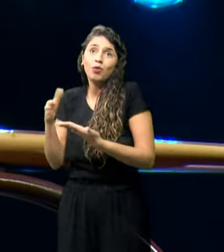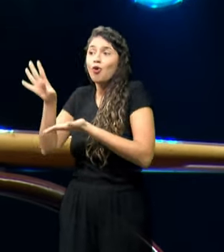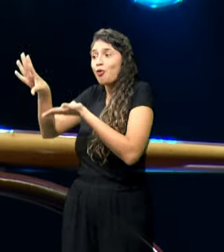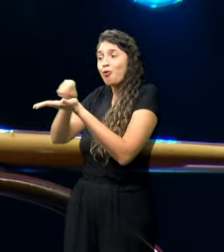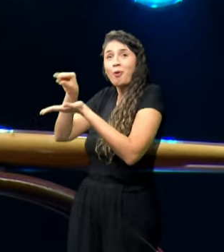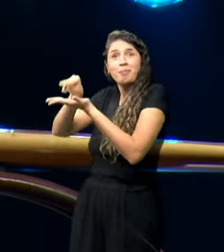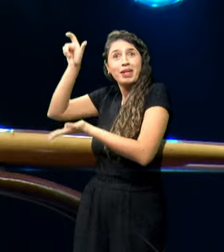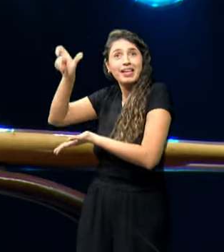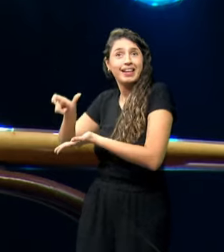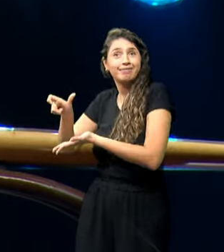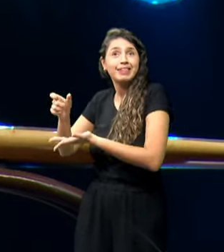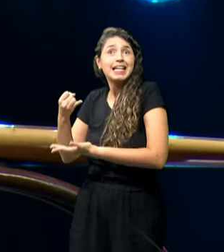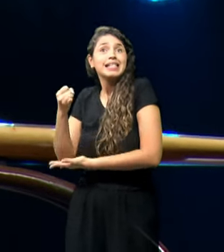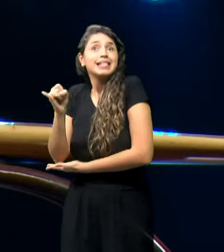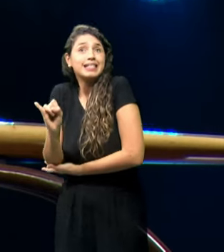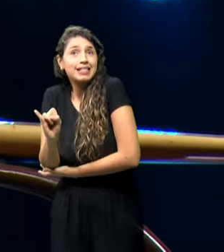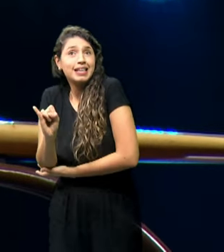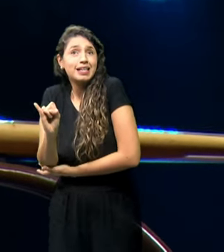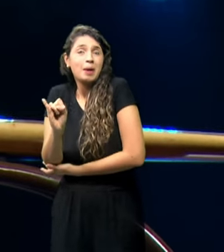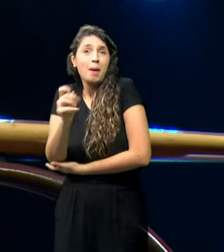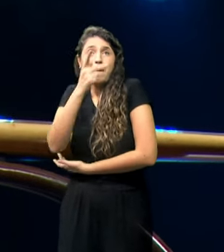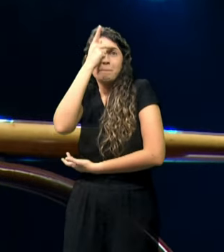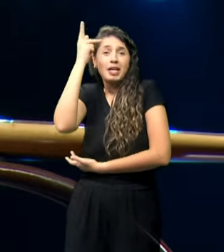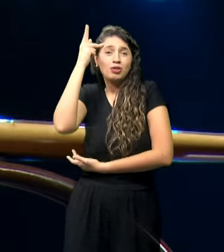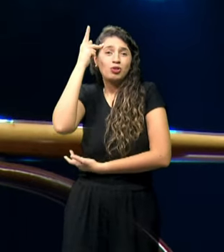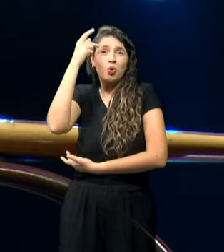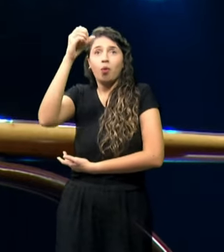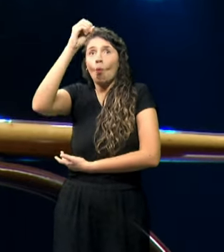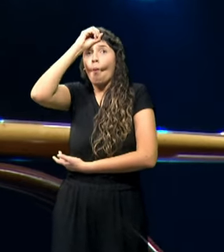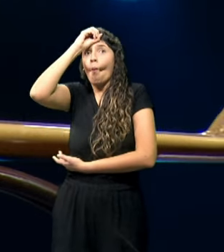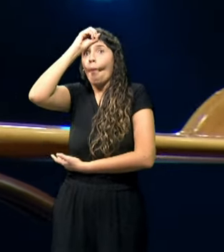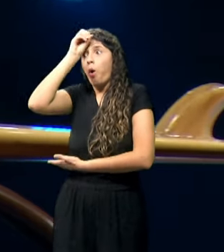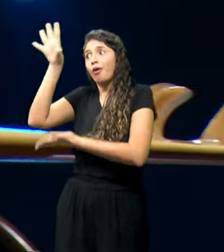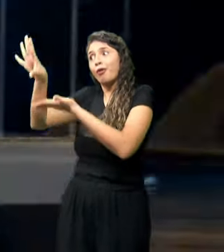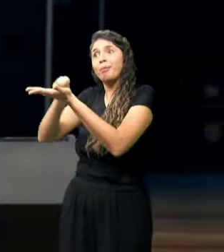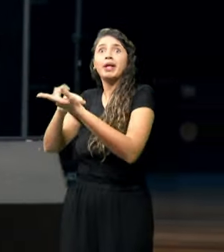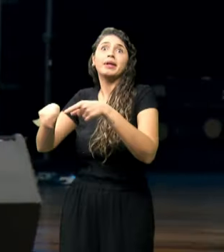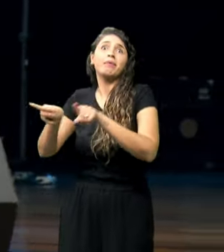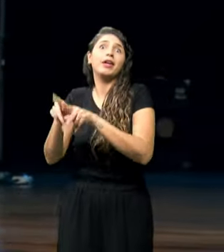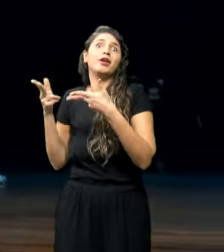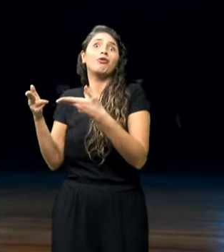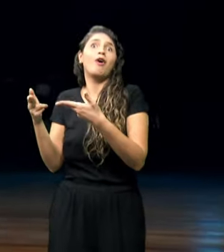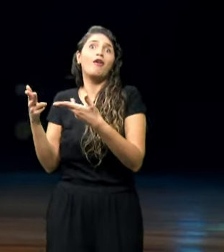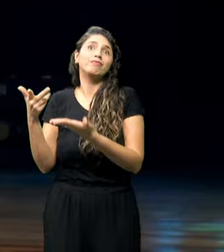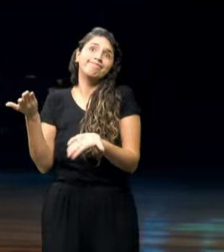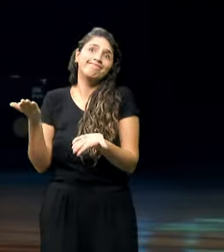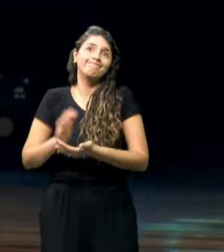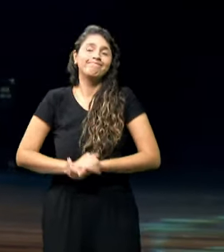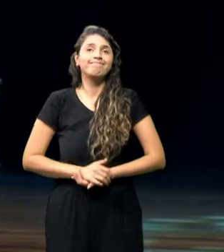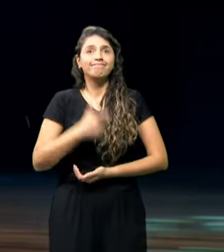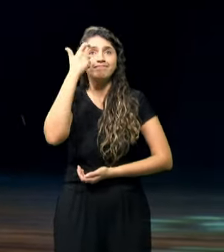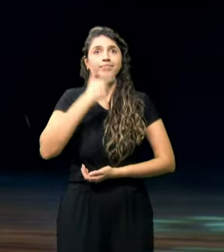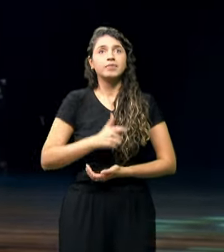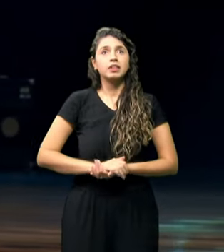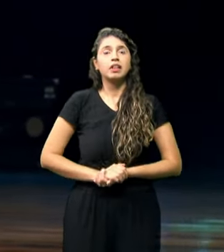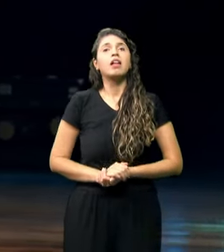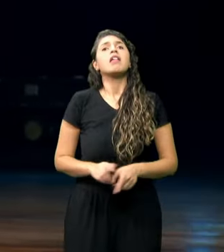Com quem você está andando? Provérbios 16, 29 diz que o homem